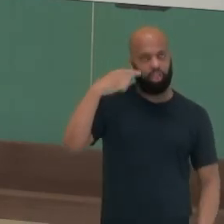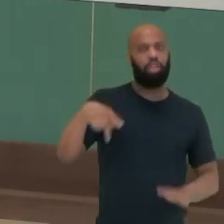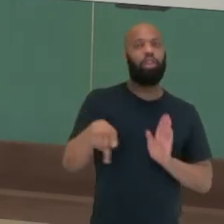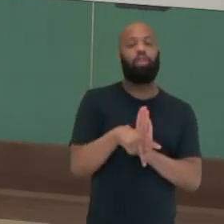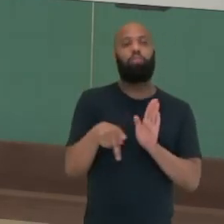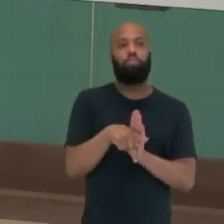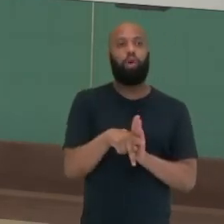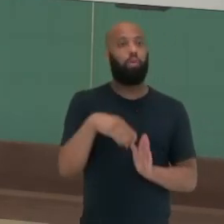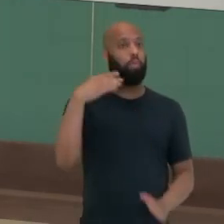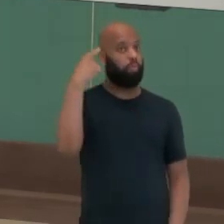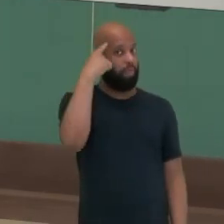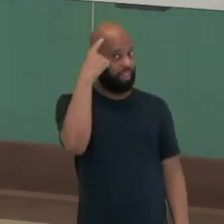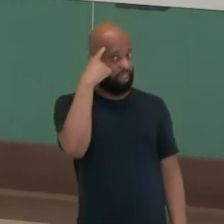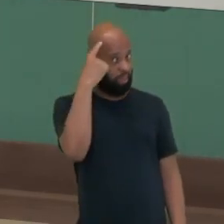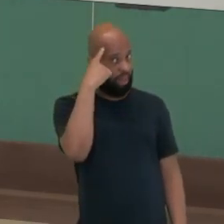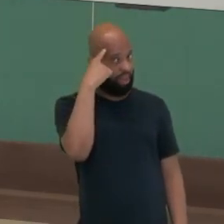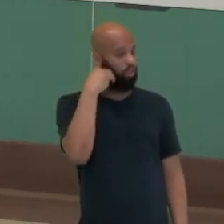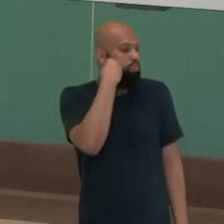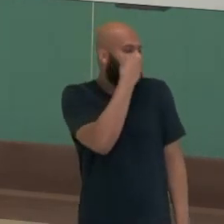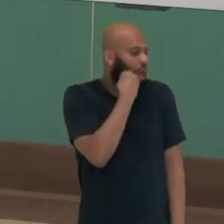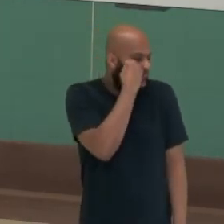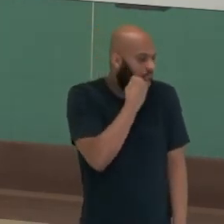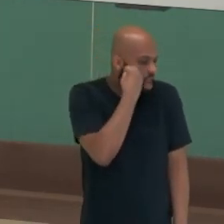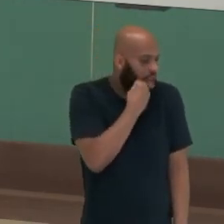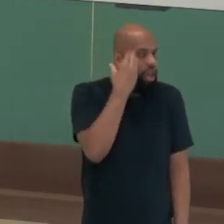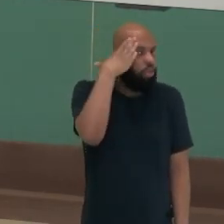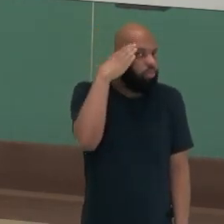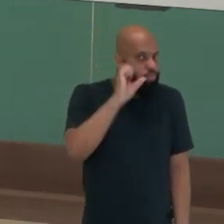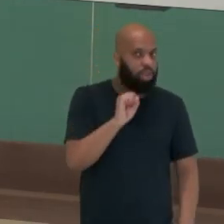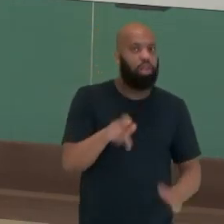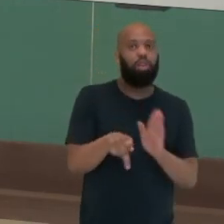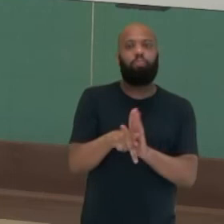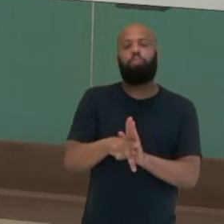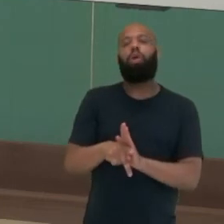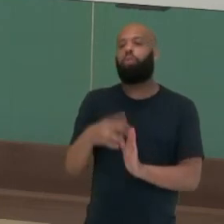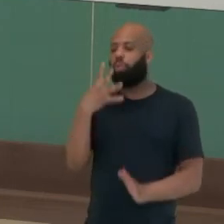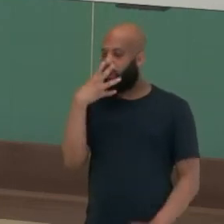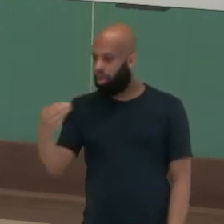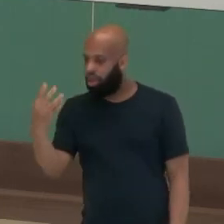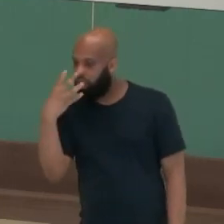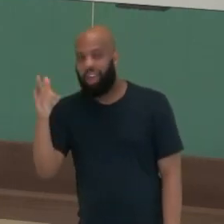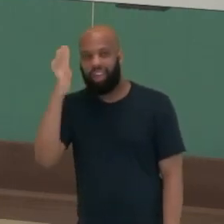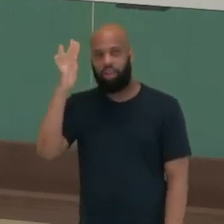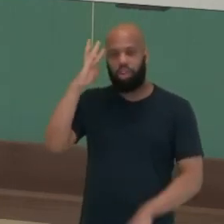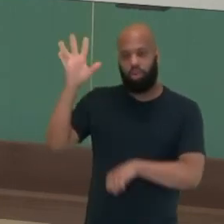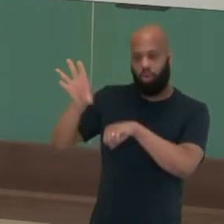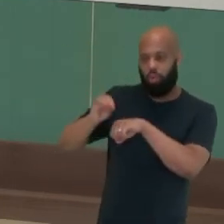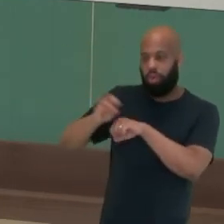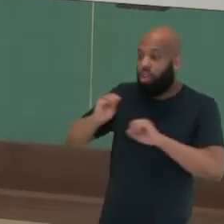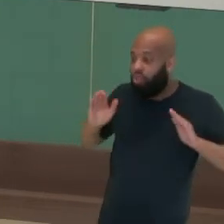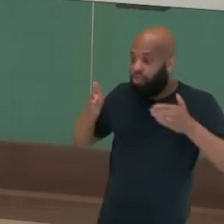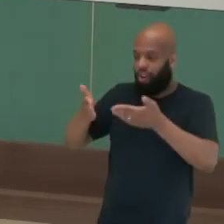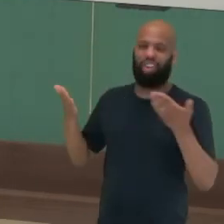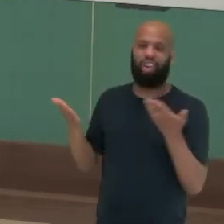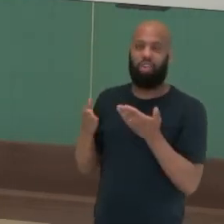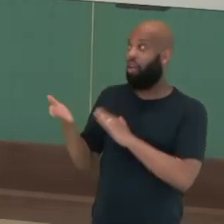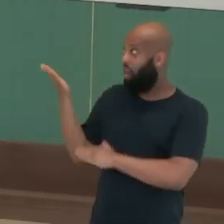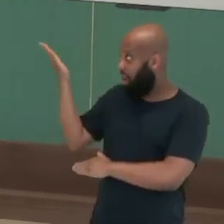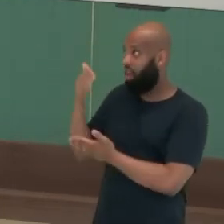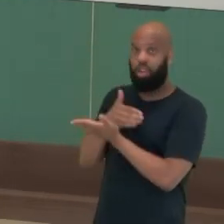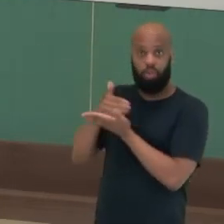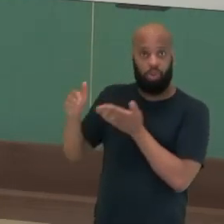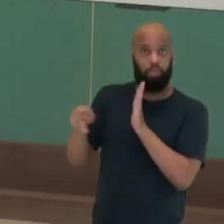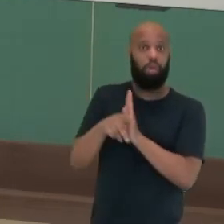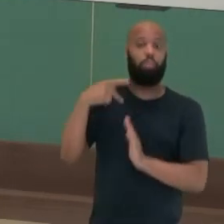empírico, né, do pensamento sobre a teoria do conhecimento de Hobbes para a política. Por quê? Porque assim como nós